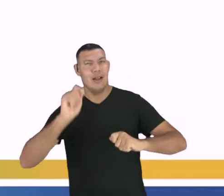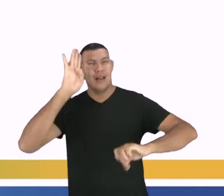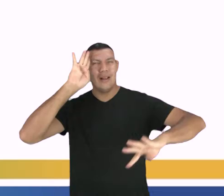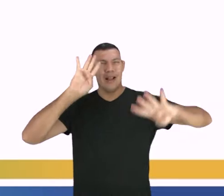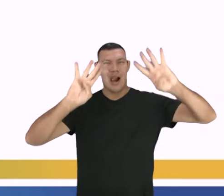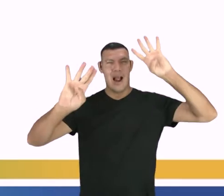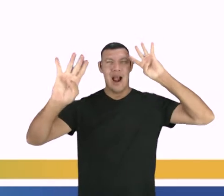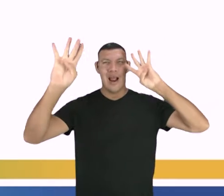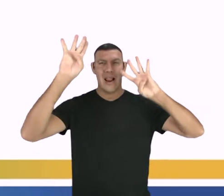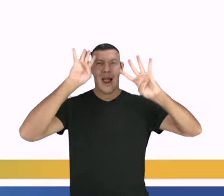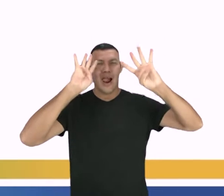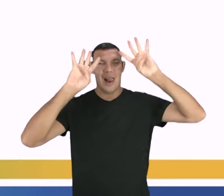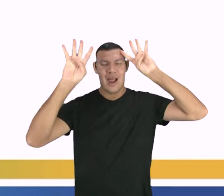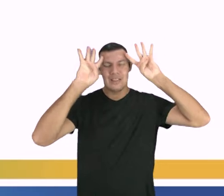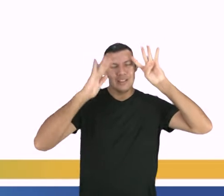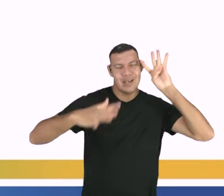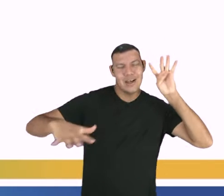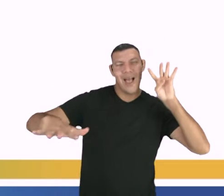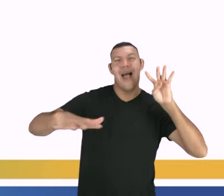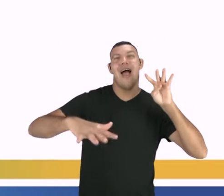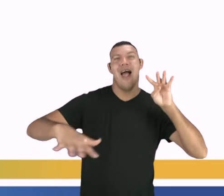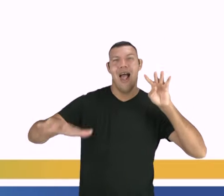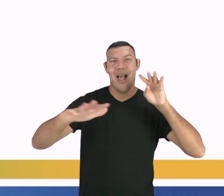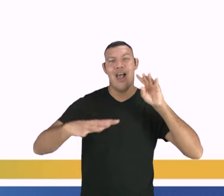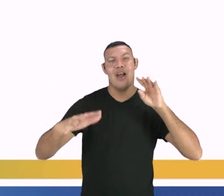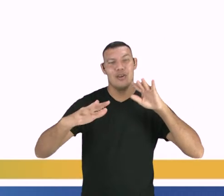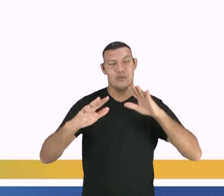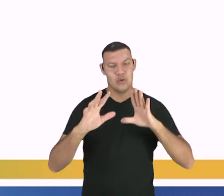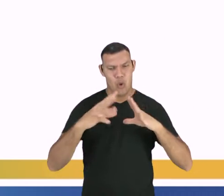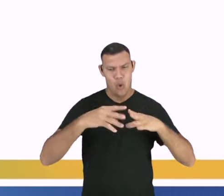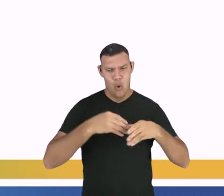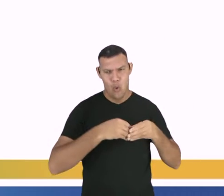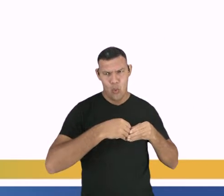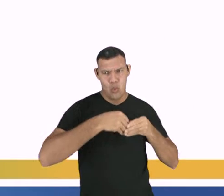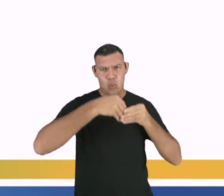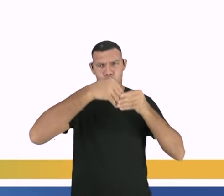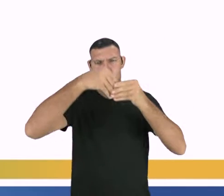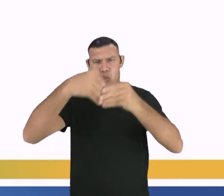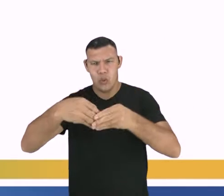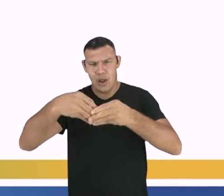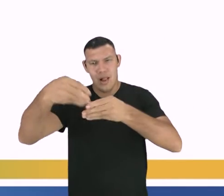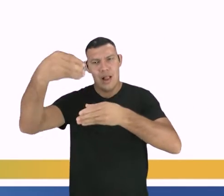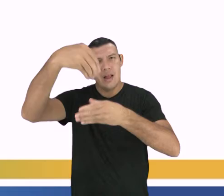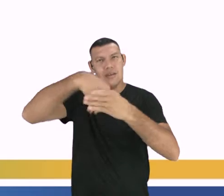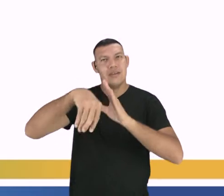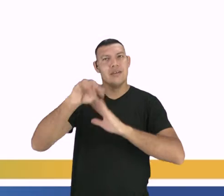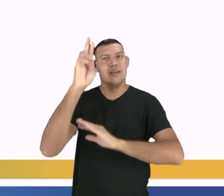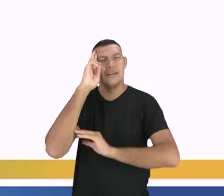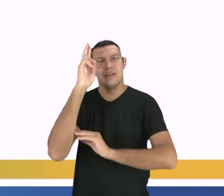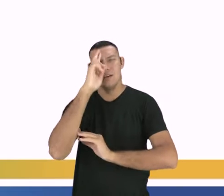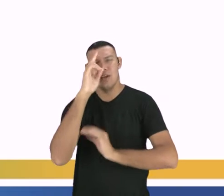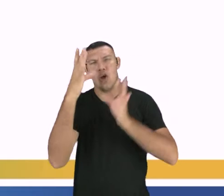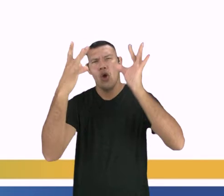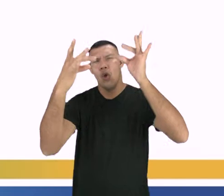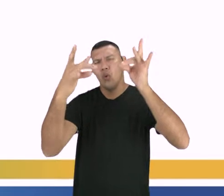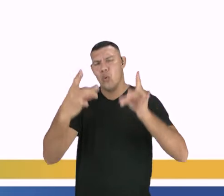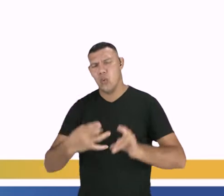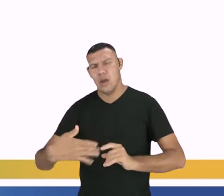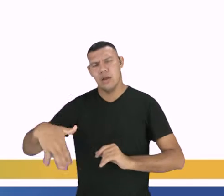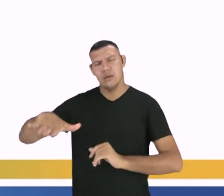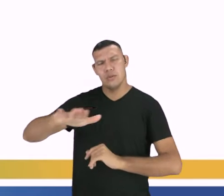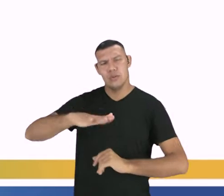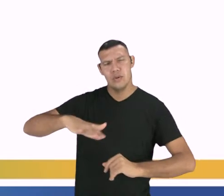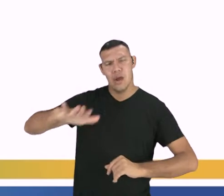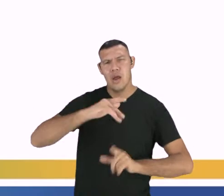todo o cenário, nos coloca literalmente dentro da história. Quanto mais detalhes são descritos do cenário,